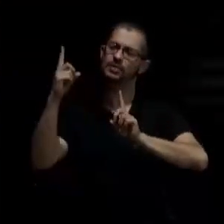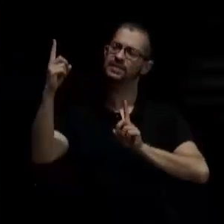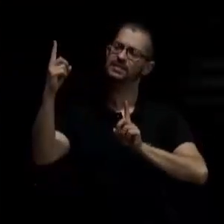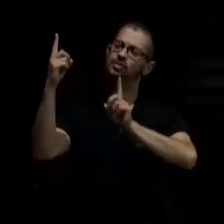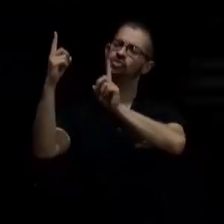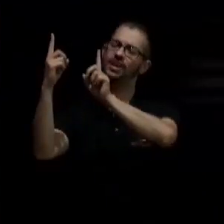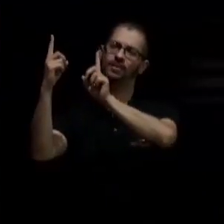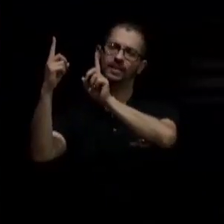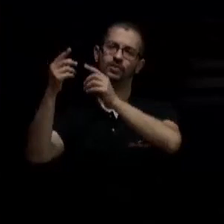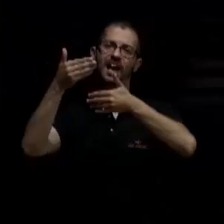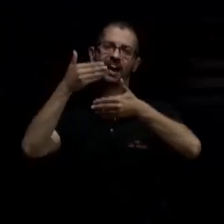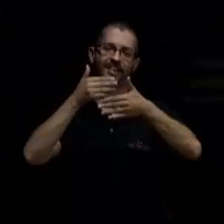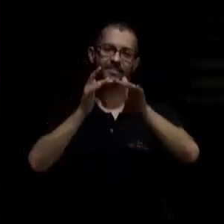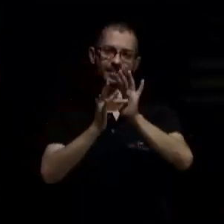dele.